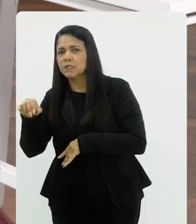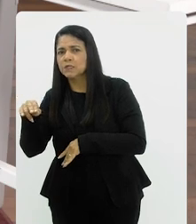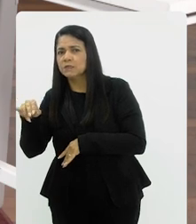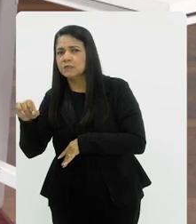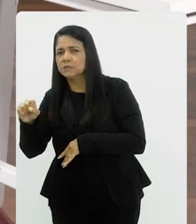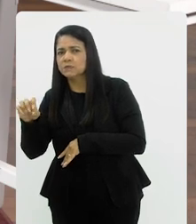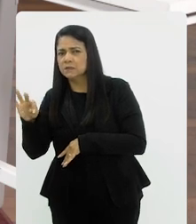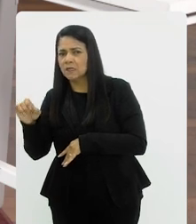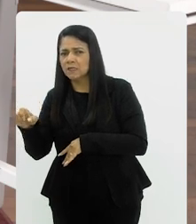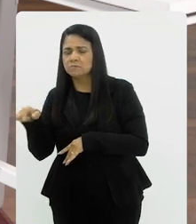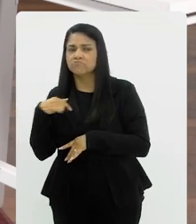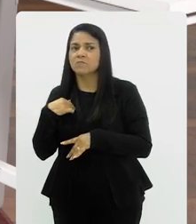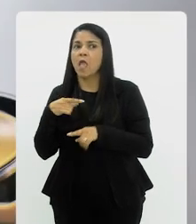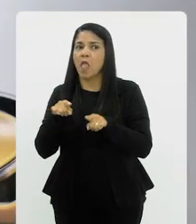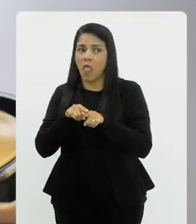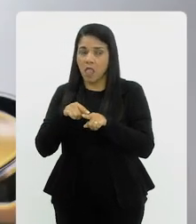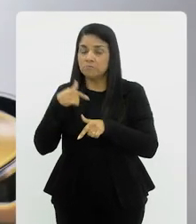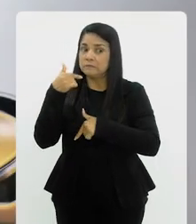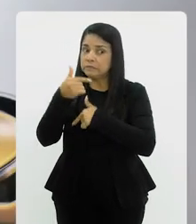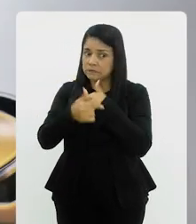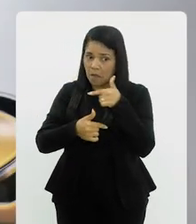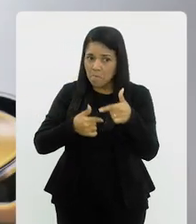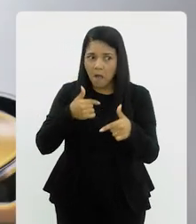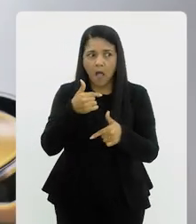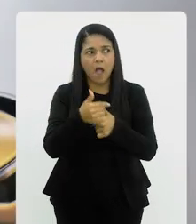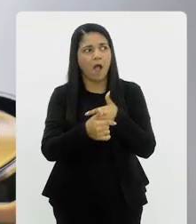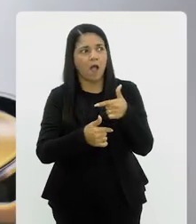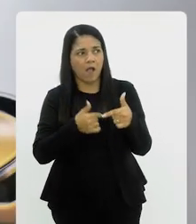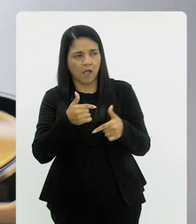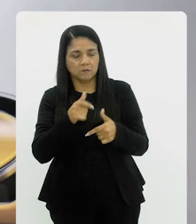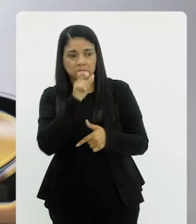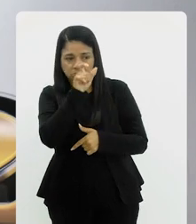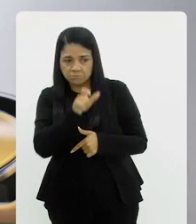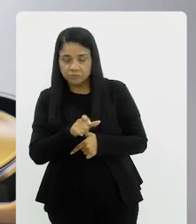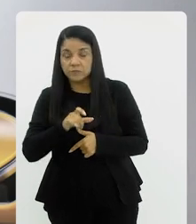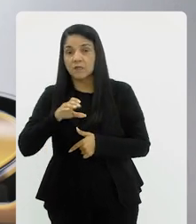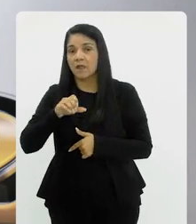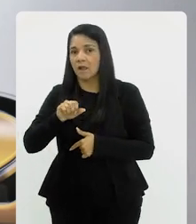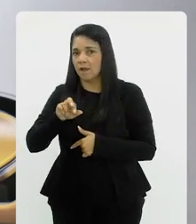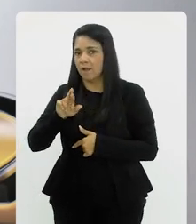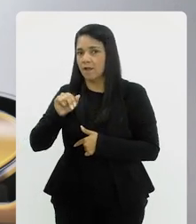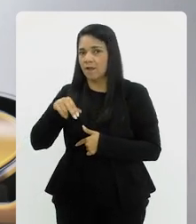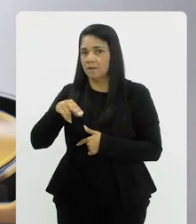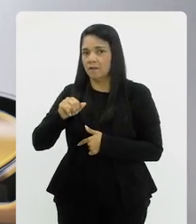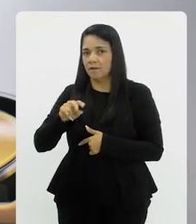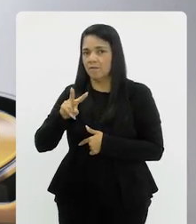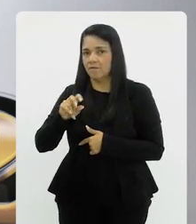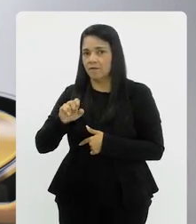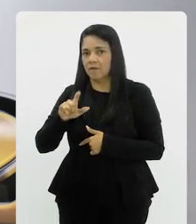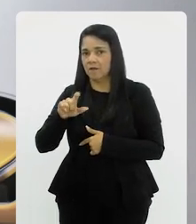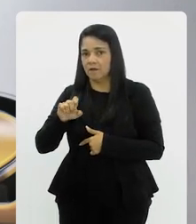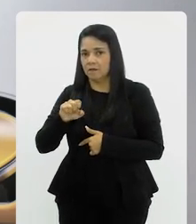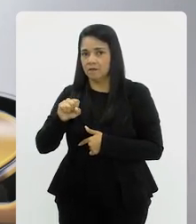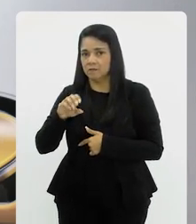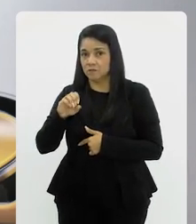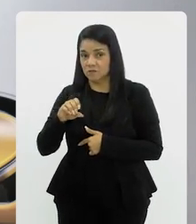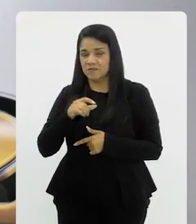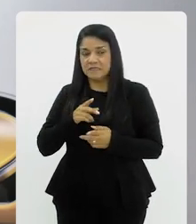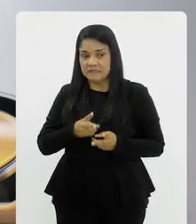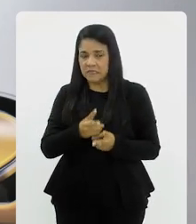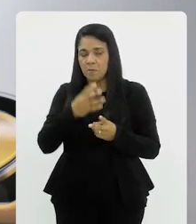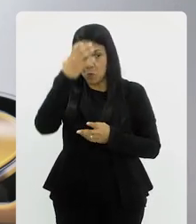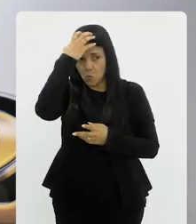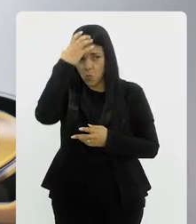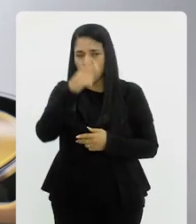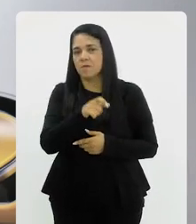uma sobrecarga muito grande, né? Ou melhor, uma carga muito grande na figura do carnavalesco. Né? Eu costumo dizer que a